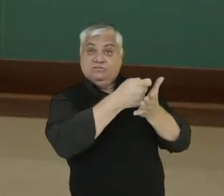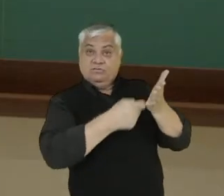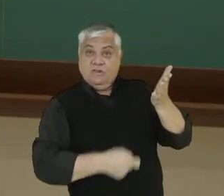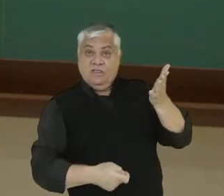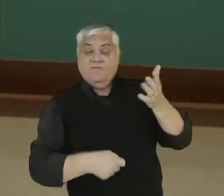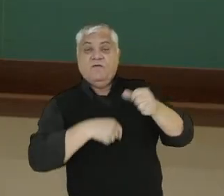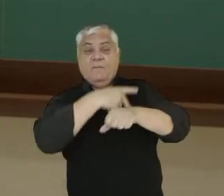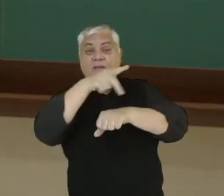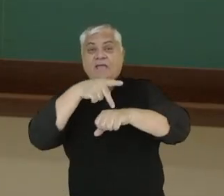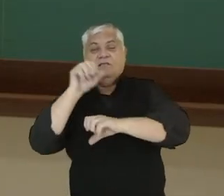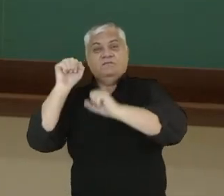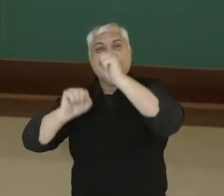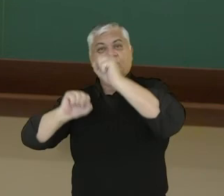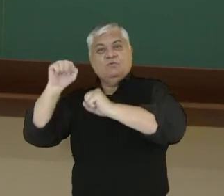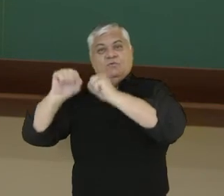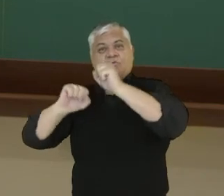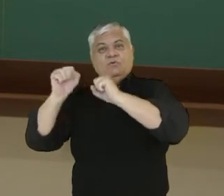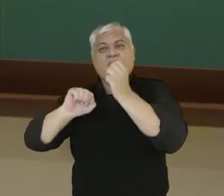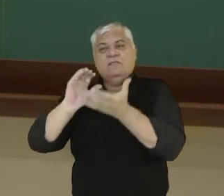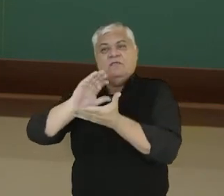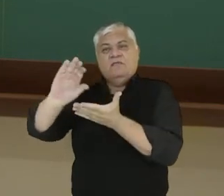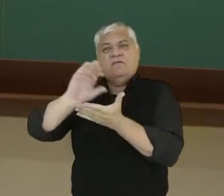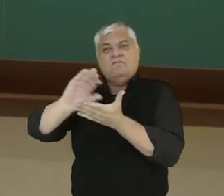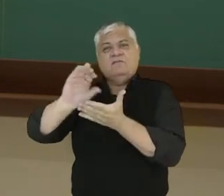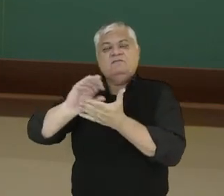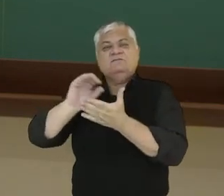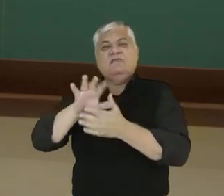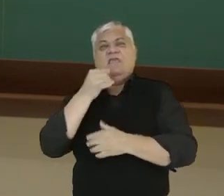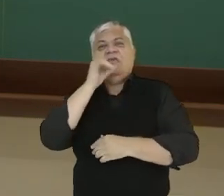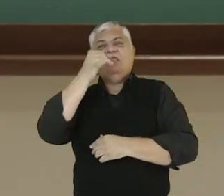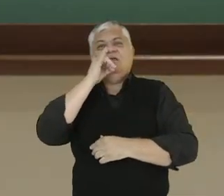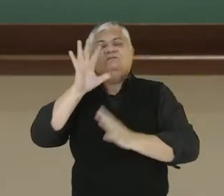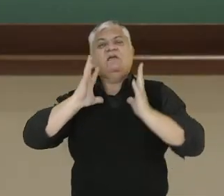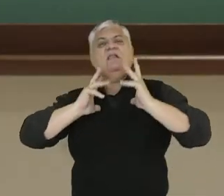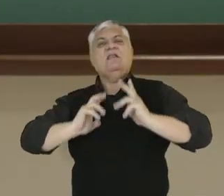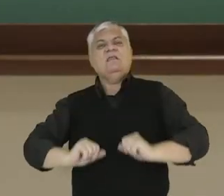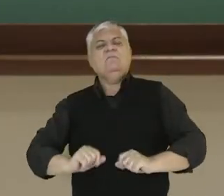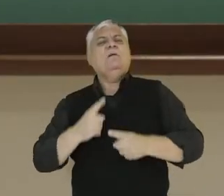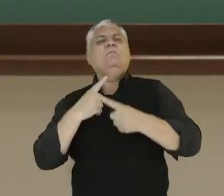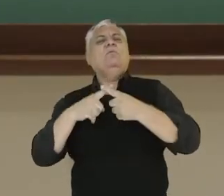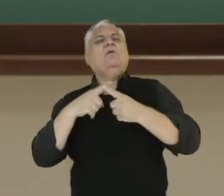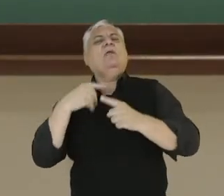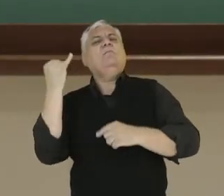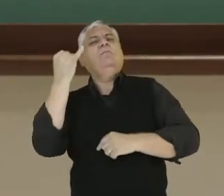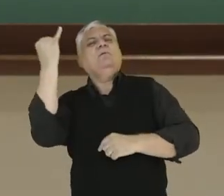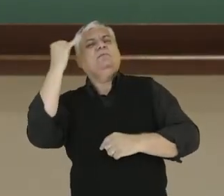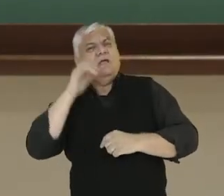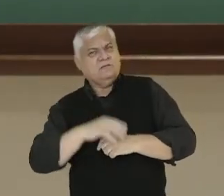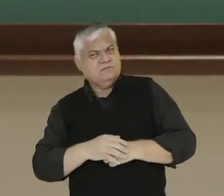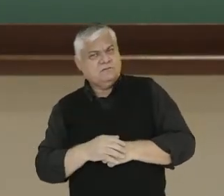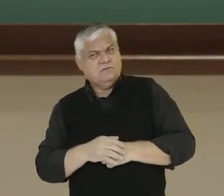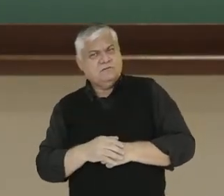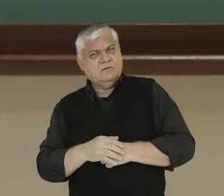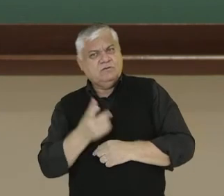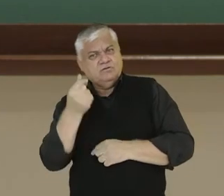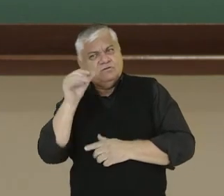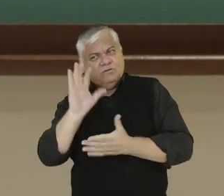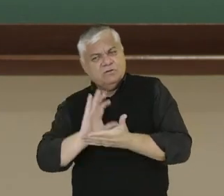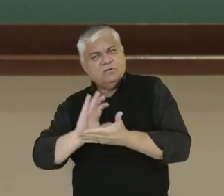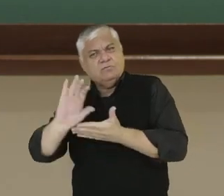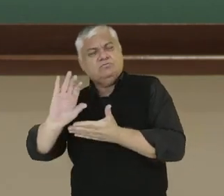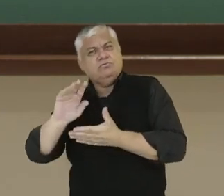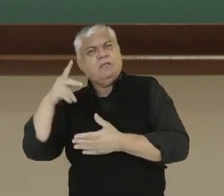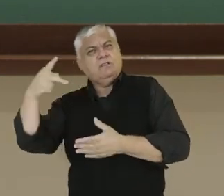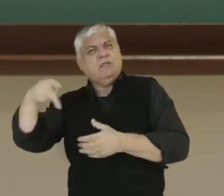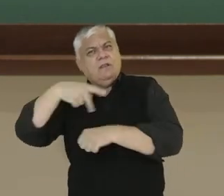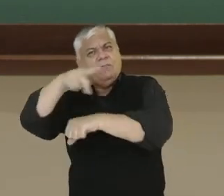industrializado como a China investir em energia limpa. Qual é a importância desse investimento em energia limpa por parte